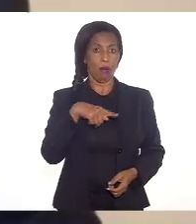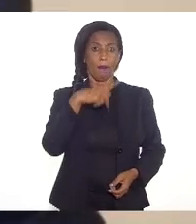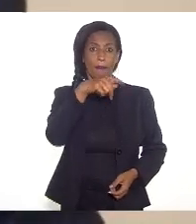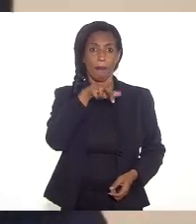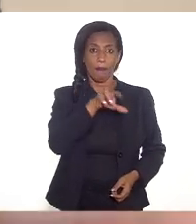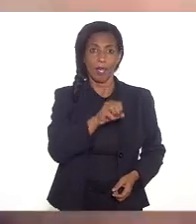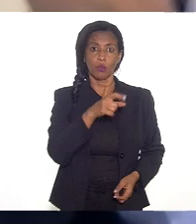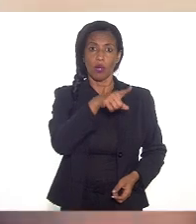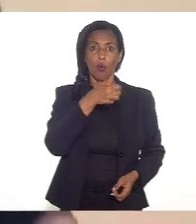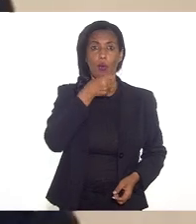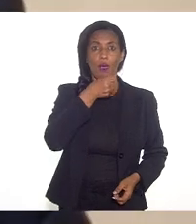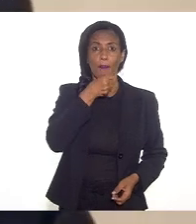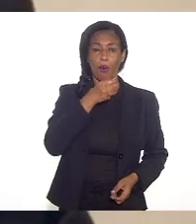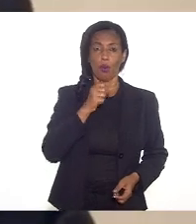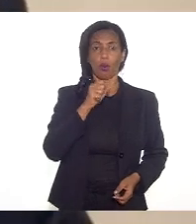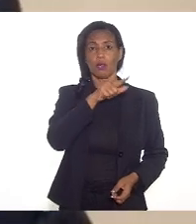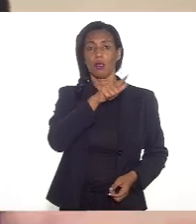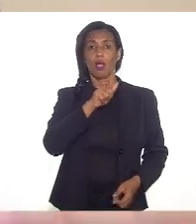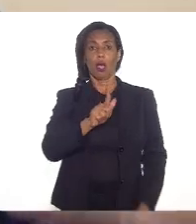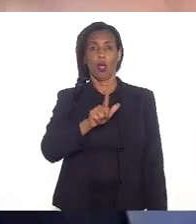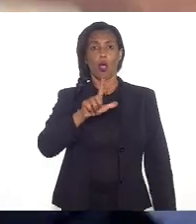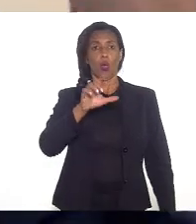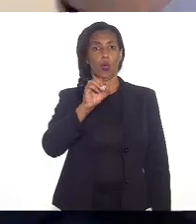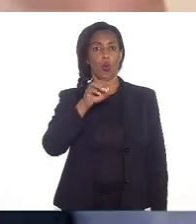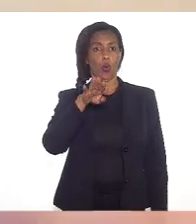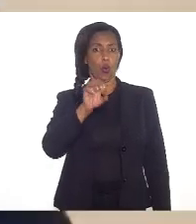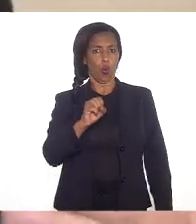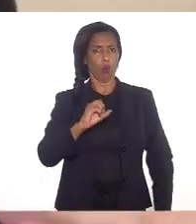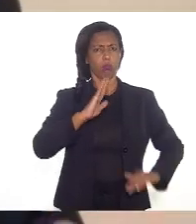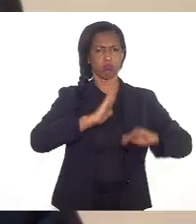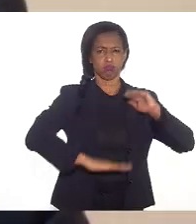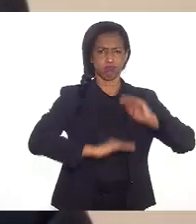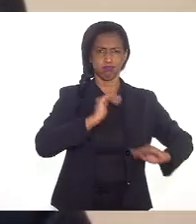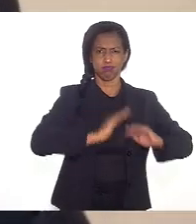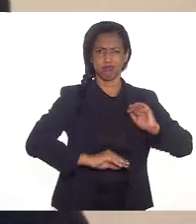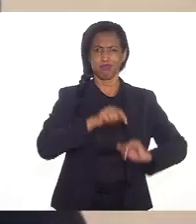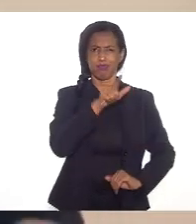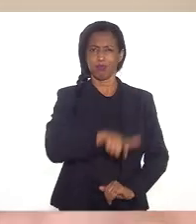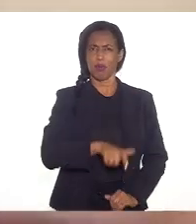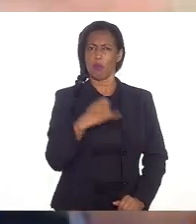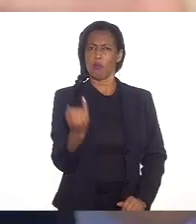Globo, muito competente, muito